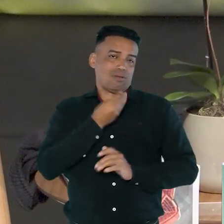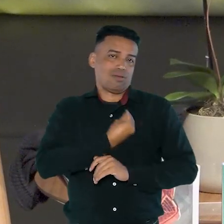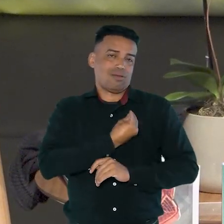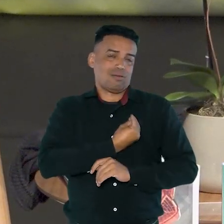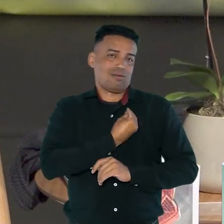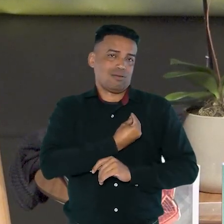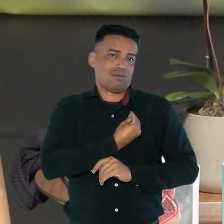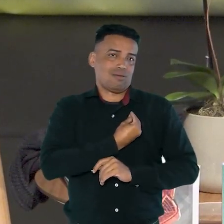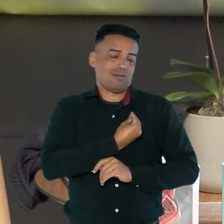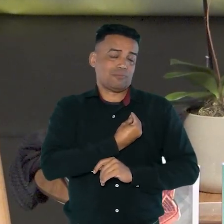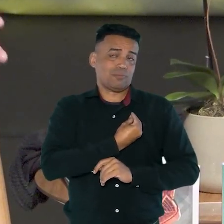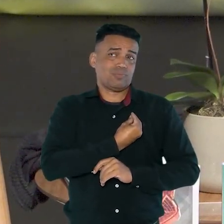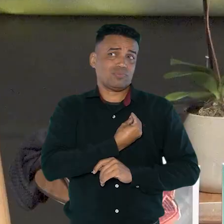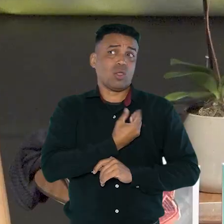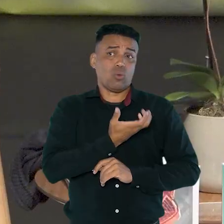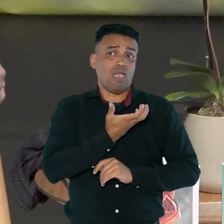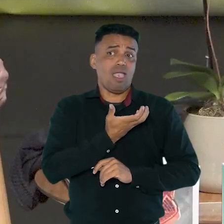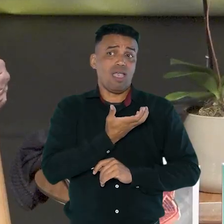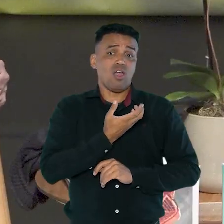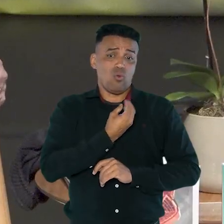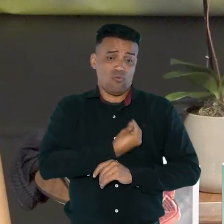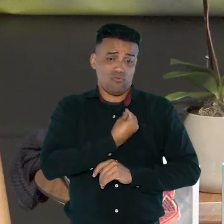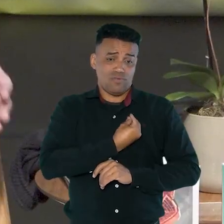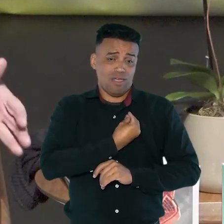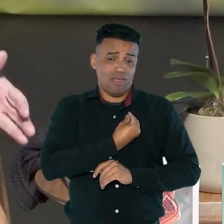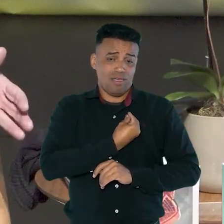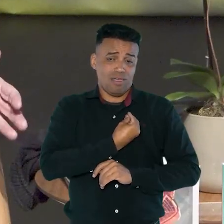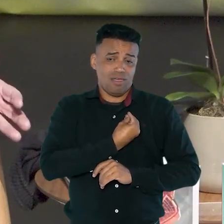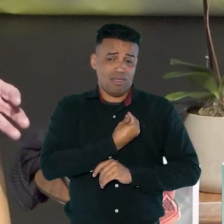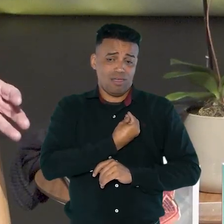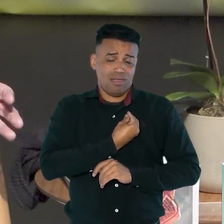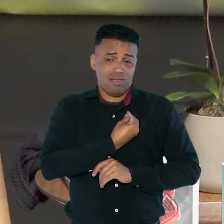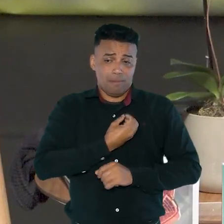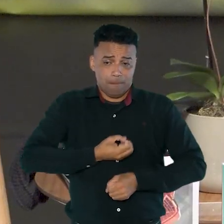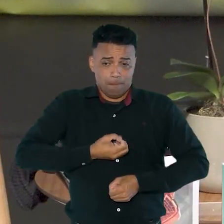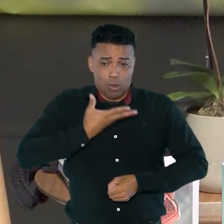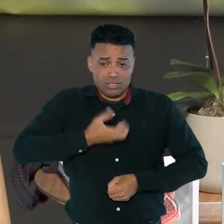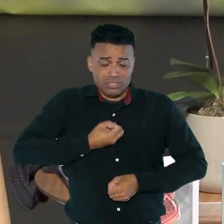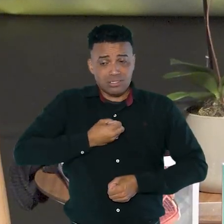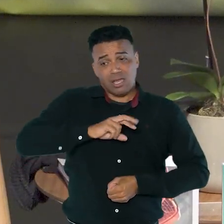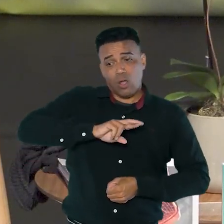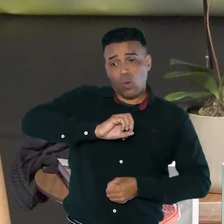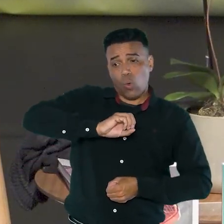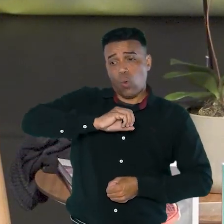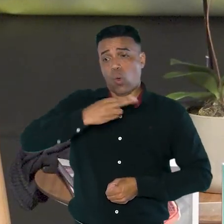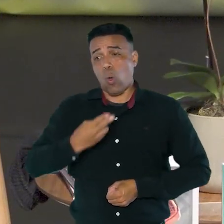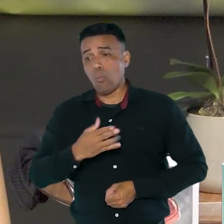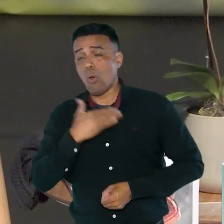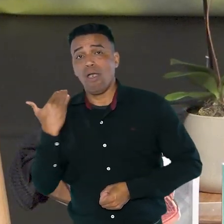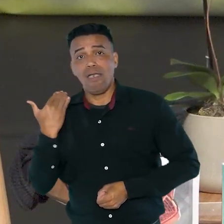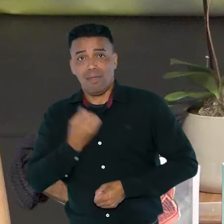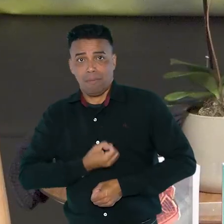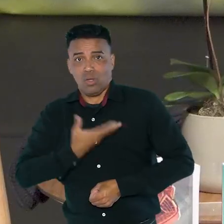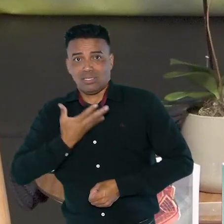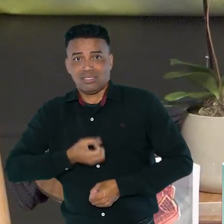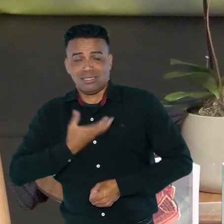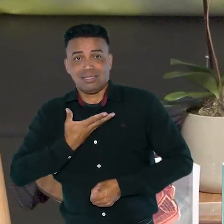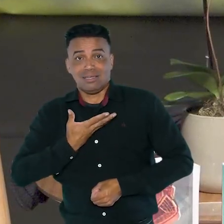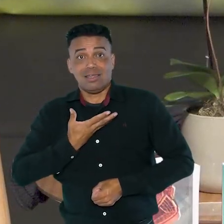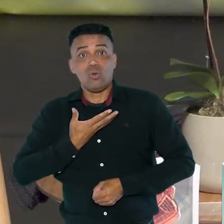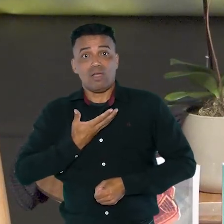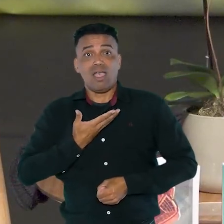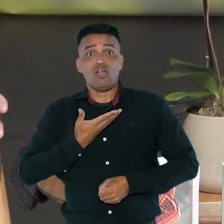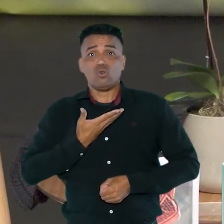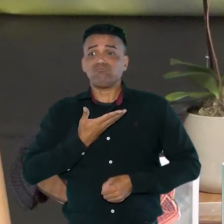Porque eu falei, é disso que eu vou viver, ou morrer. É para isso. Eu não vou ver de poesia, eu vou